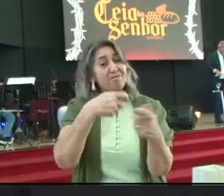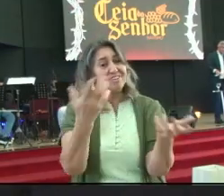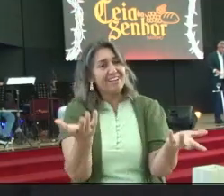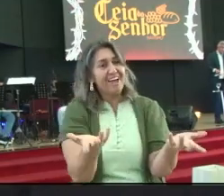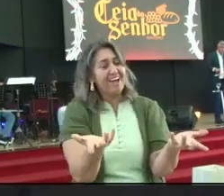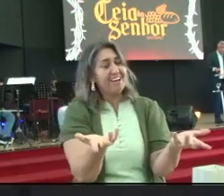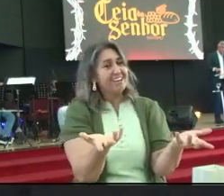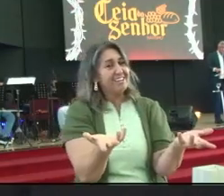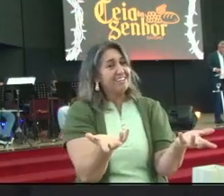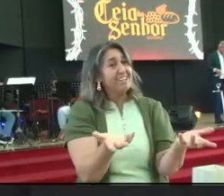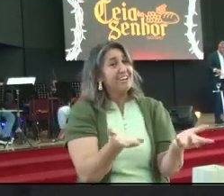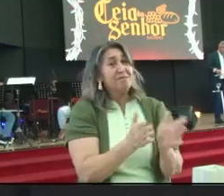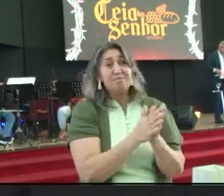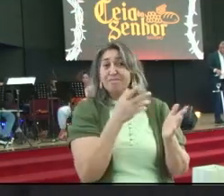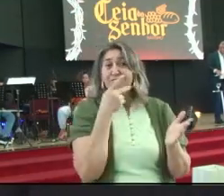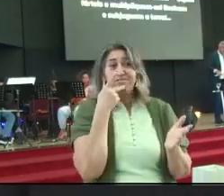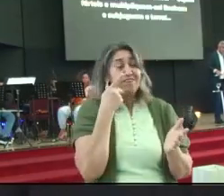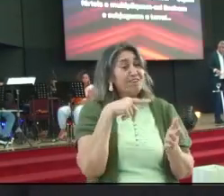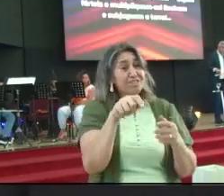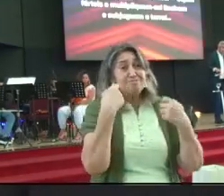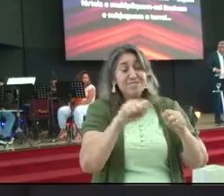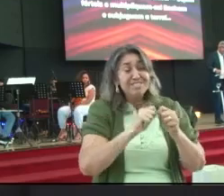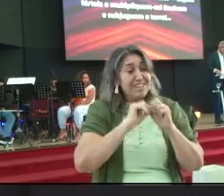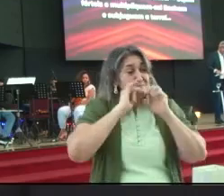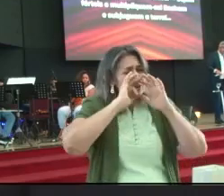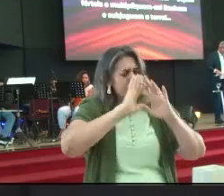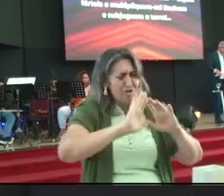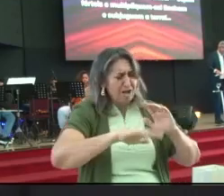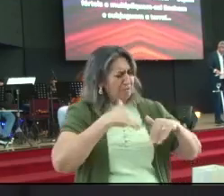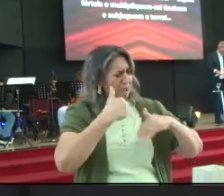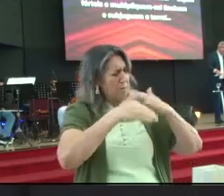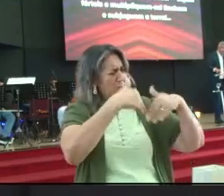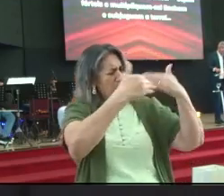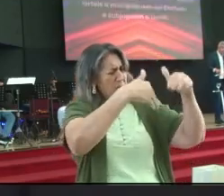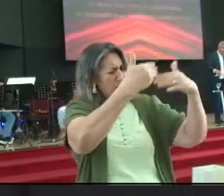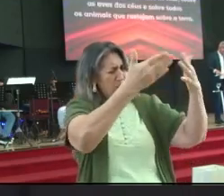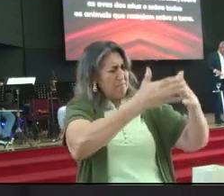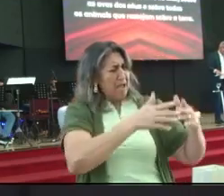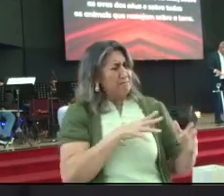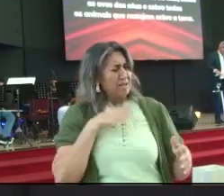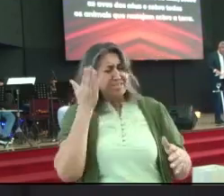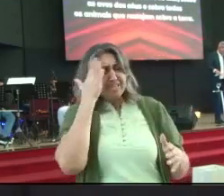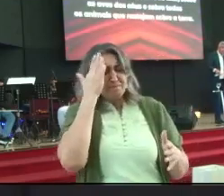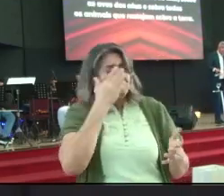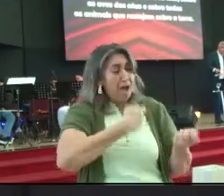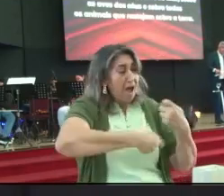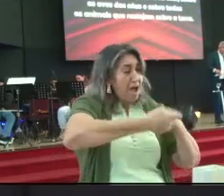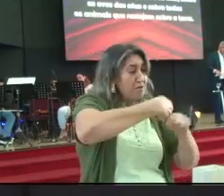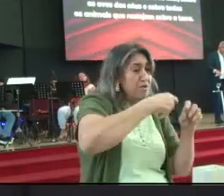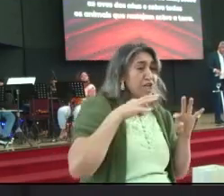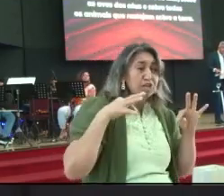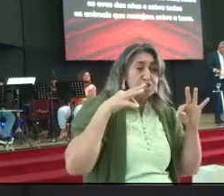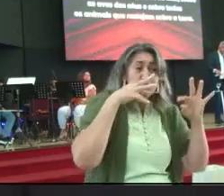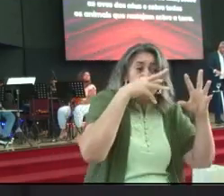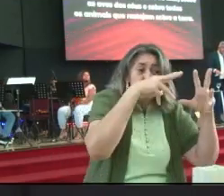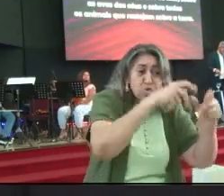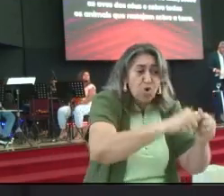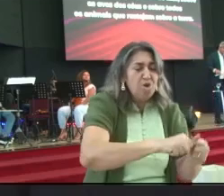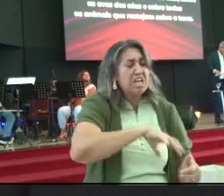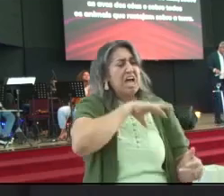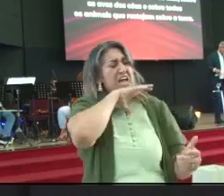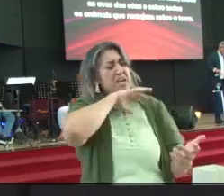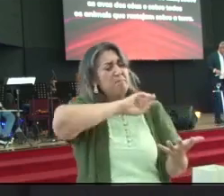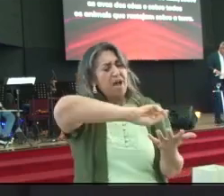férteis, multipliquem-se, encham e subjuguem a terra, dominem sobre os peixes do mar, sobre as aves do céu e sobre todos